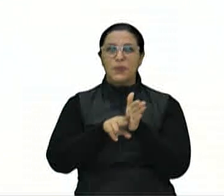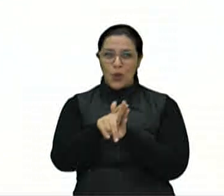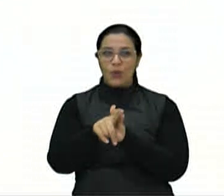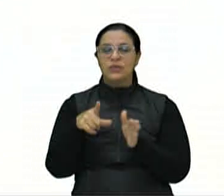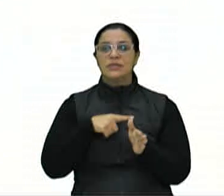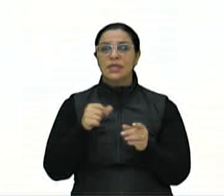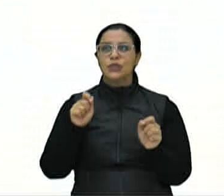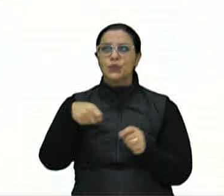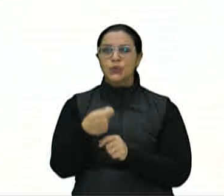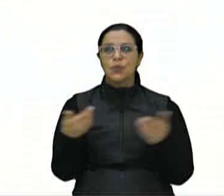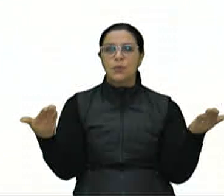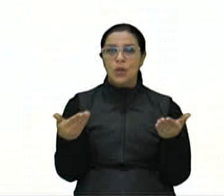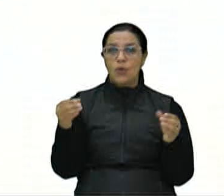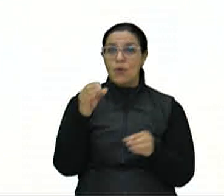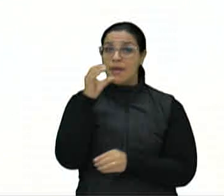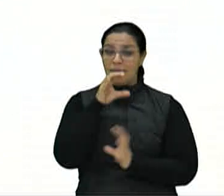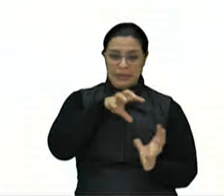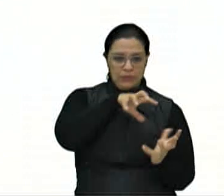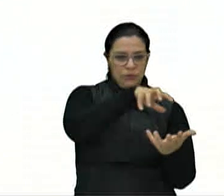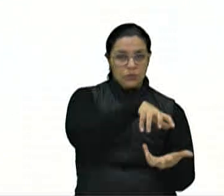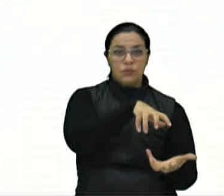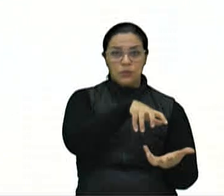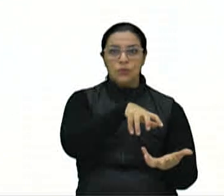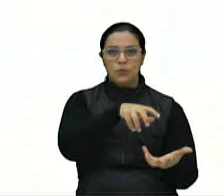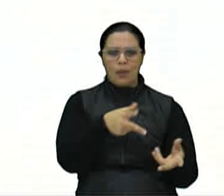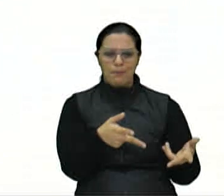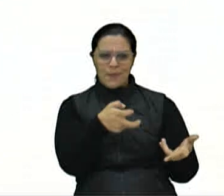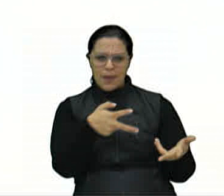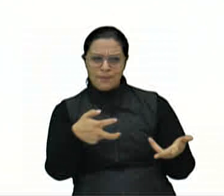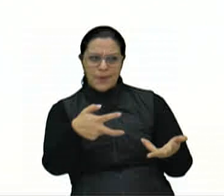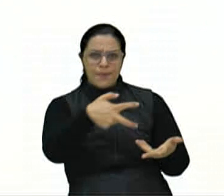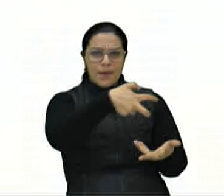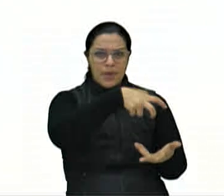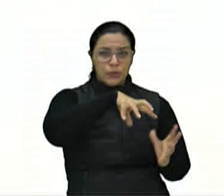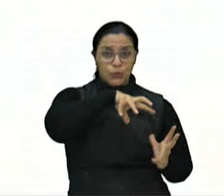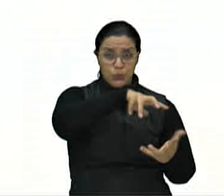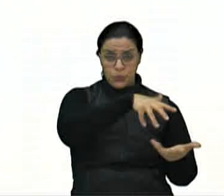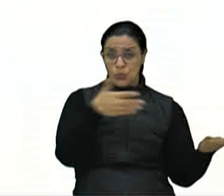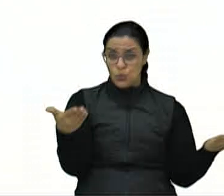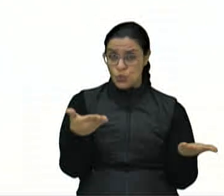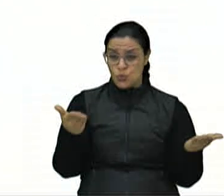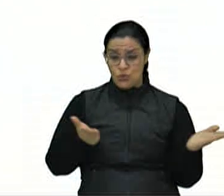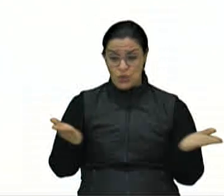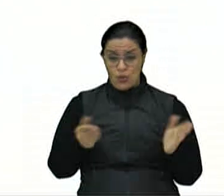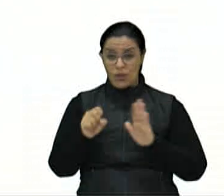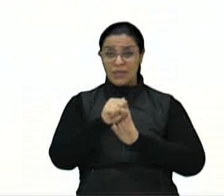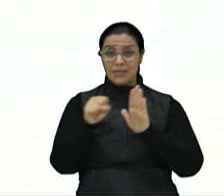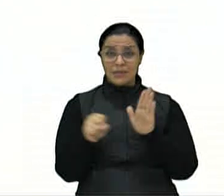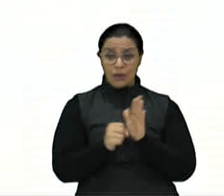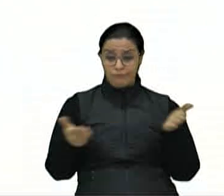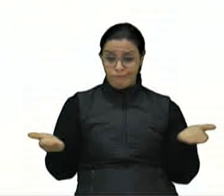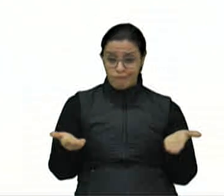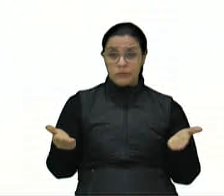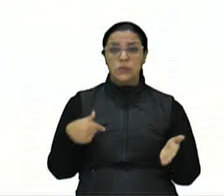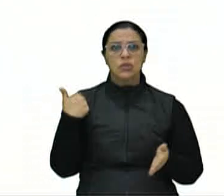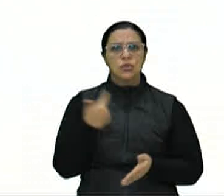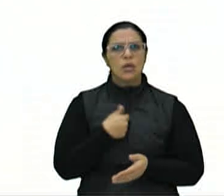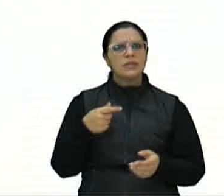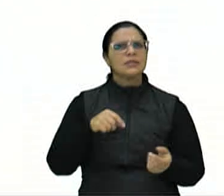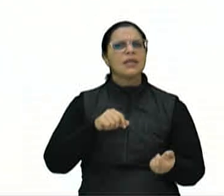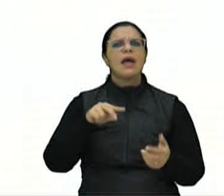bióticas relativas ao aquecimento global, observadas no planeta Terra no último século,